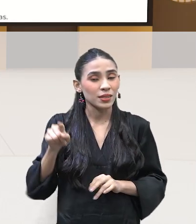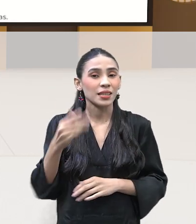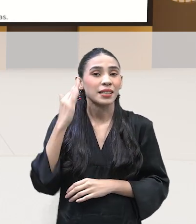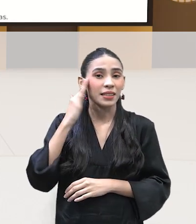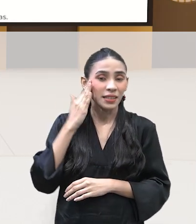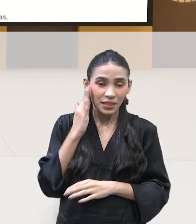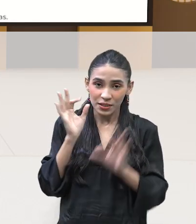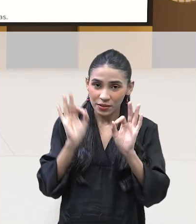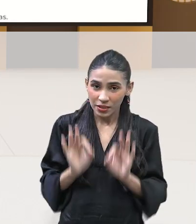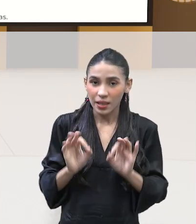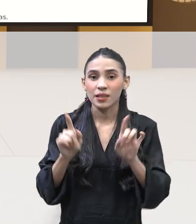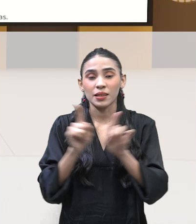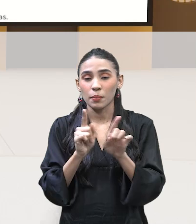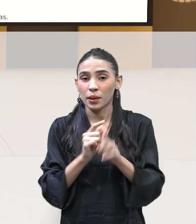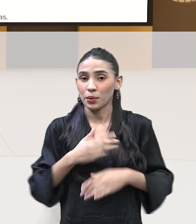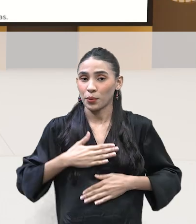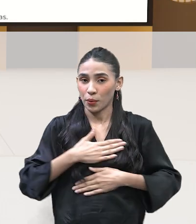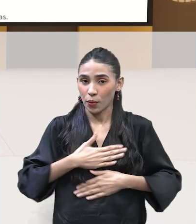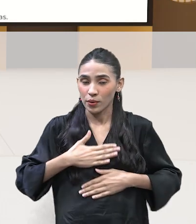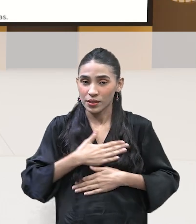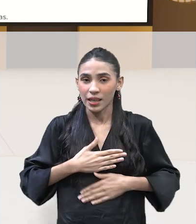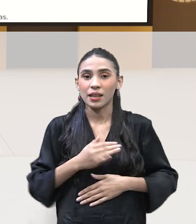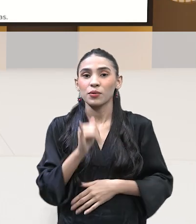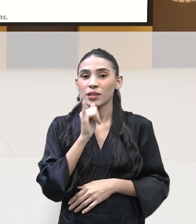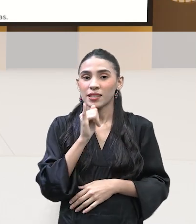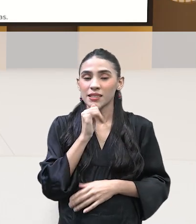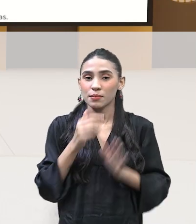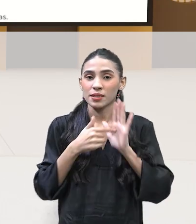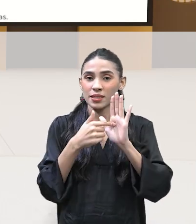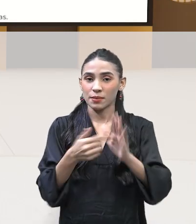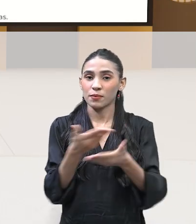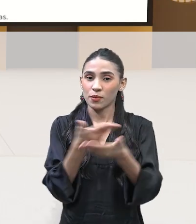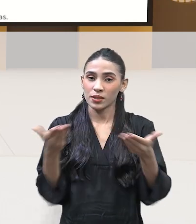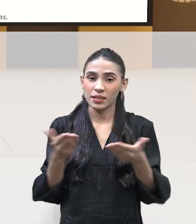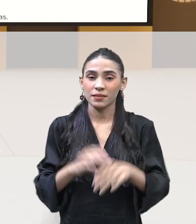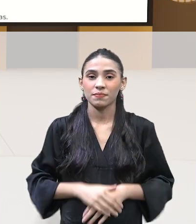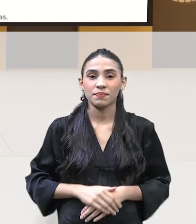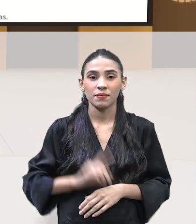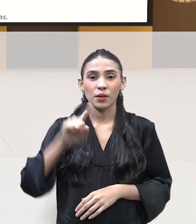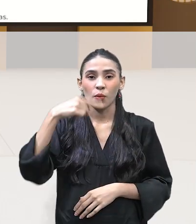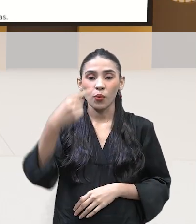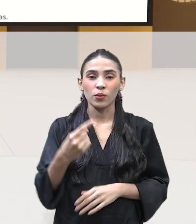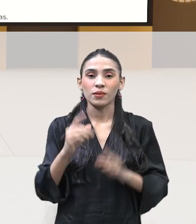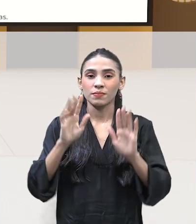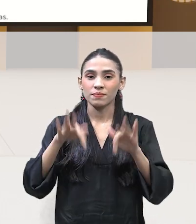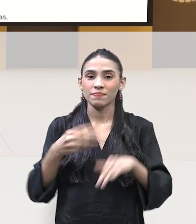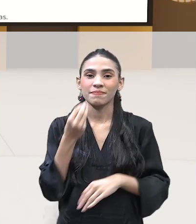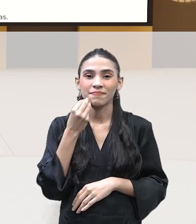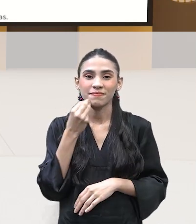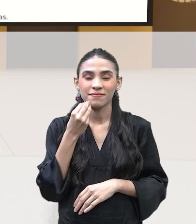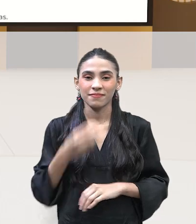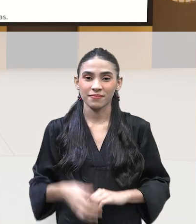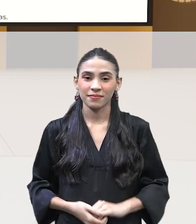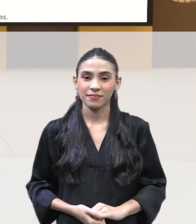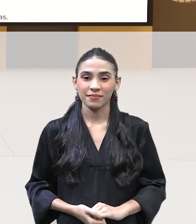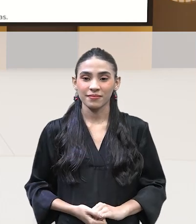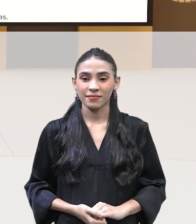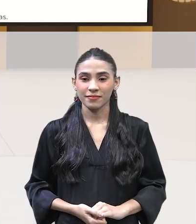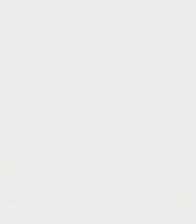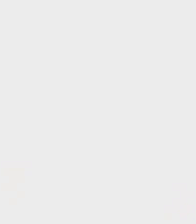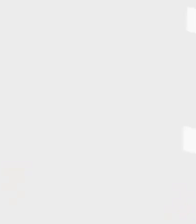de fato, tenham gostado desses exemplos que nós trouxemos para vocês e a gente se vê numa próxima oportunidade. Tchau, tchau.